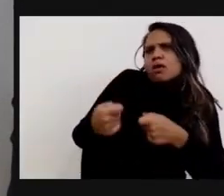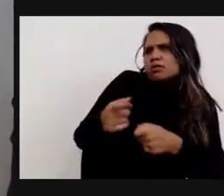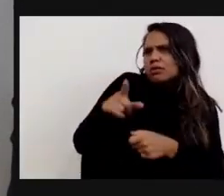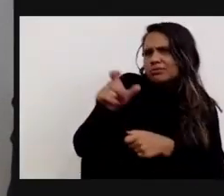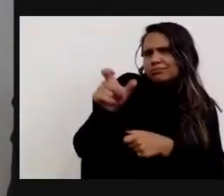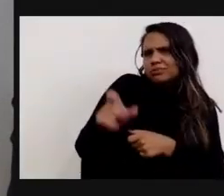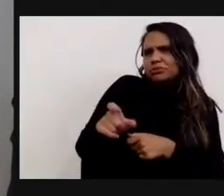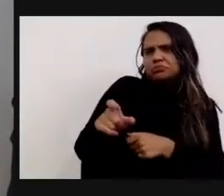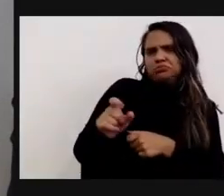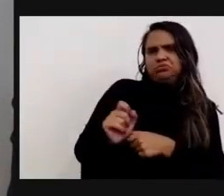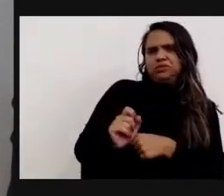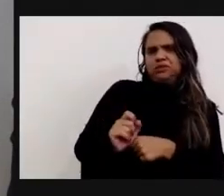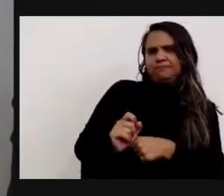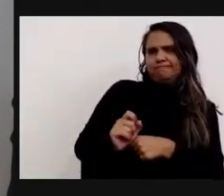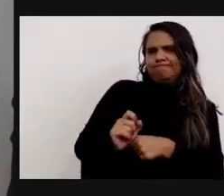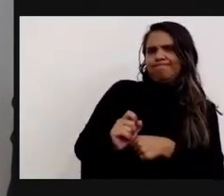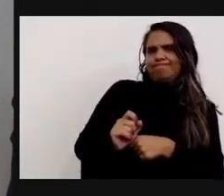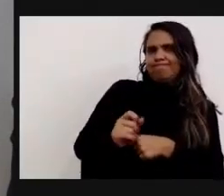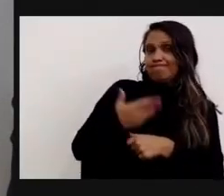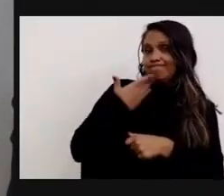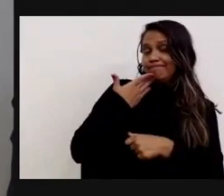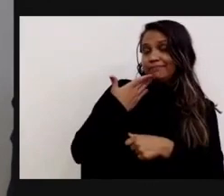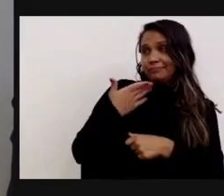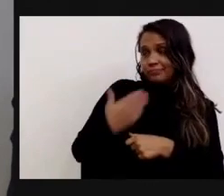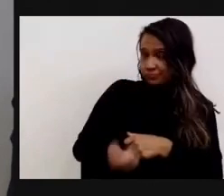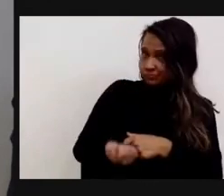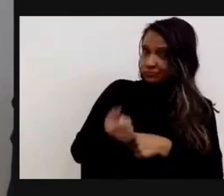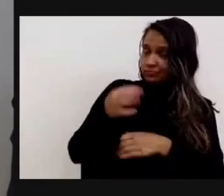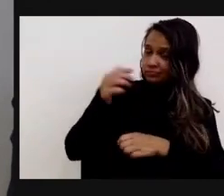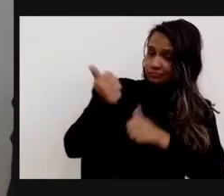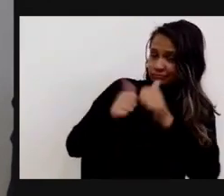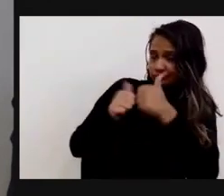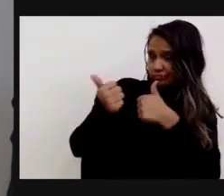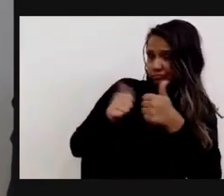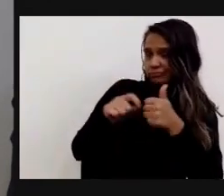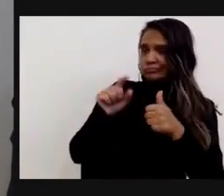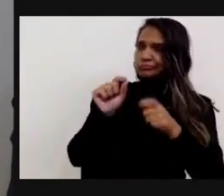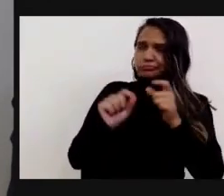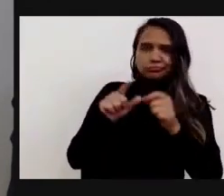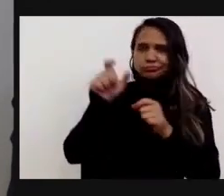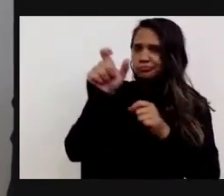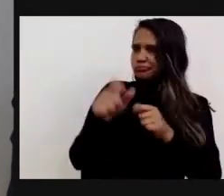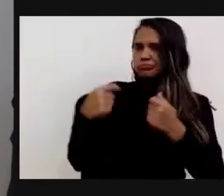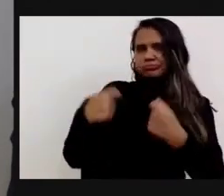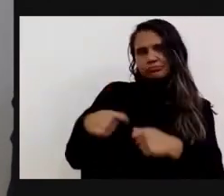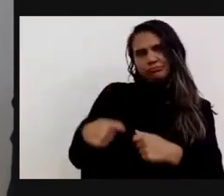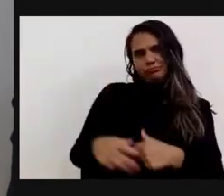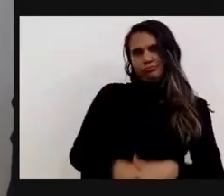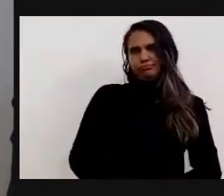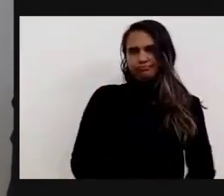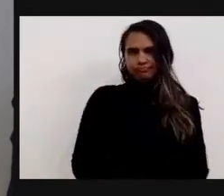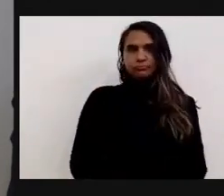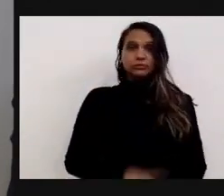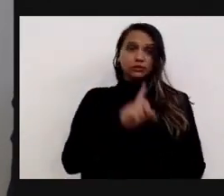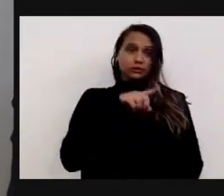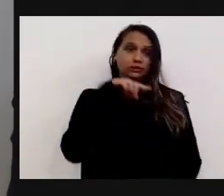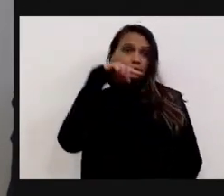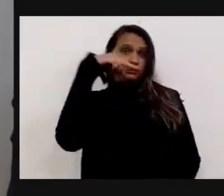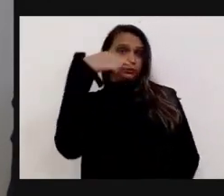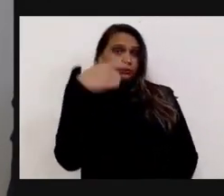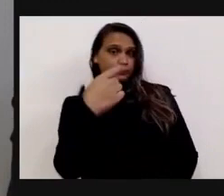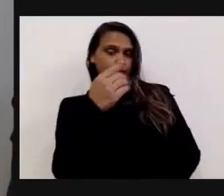é uma ótima forma de medir necessidades e você depois desenhar